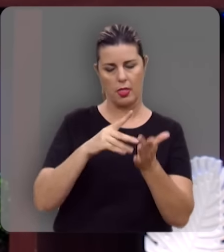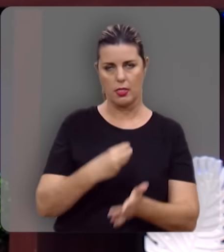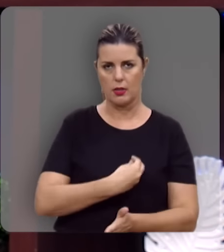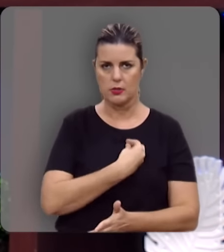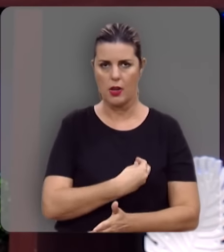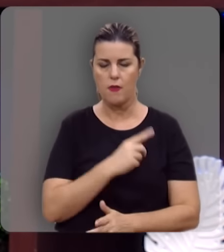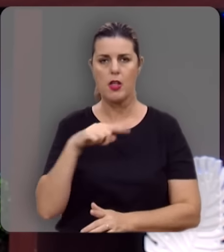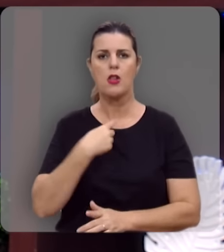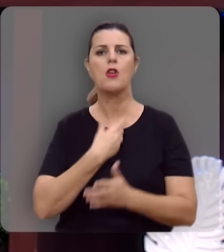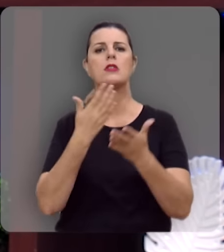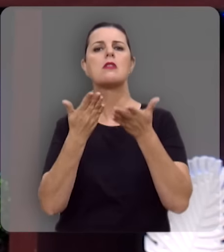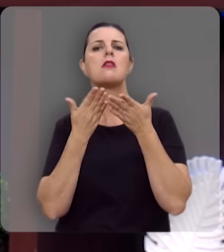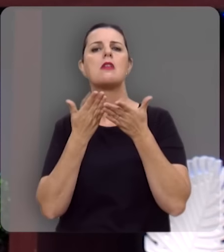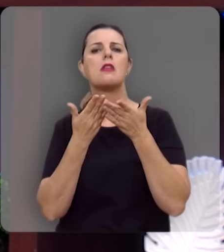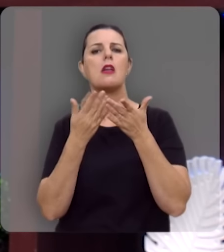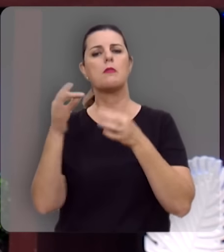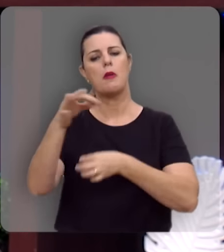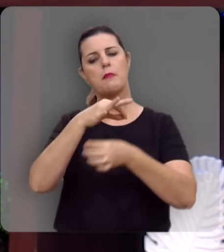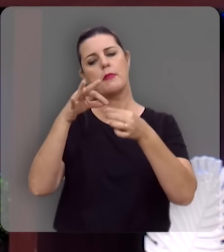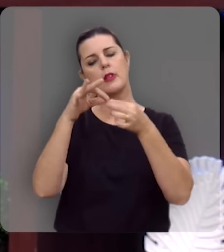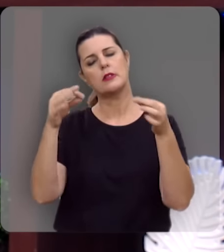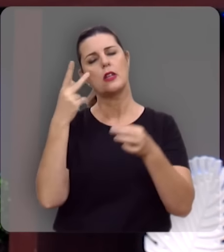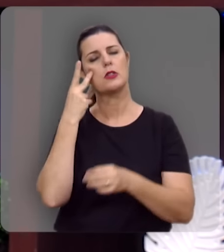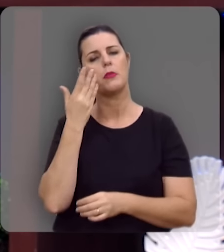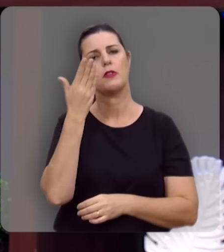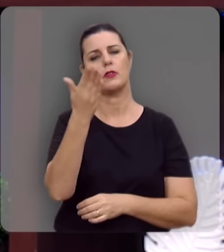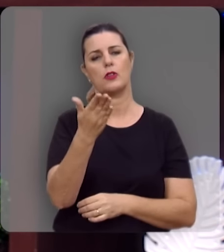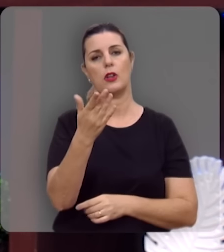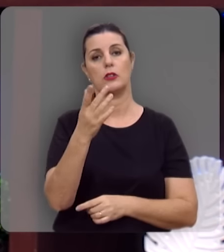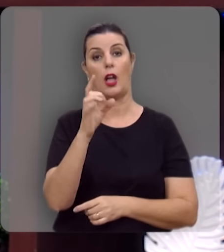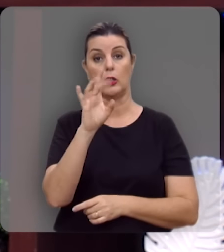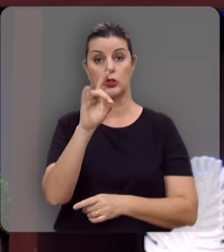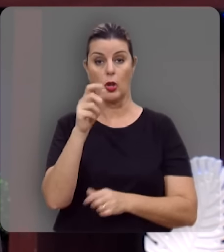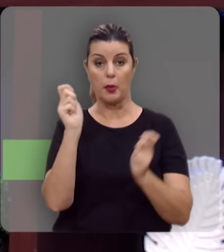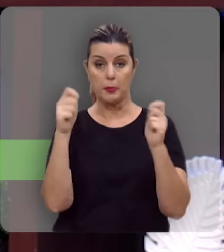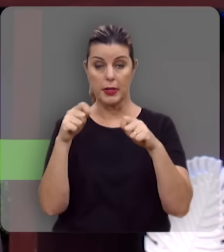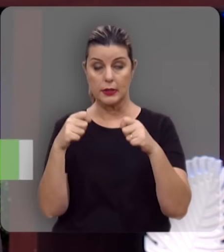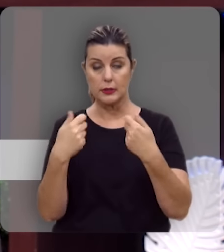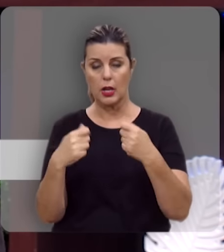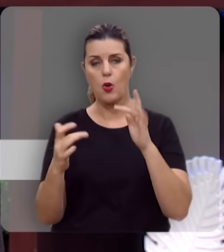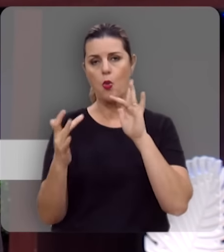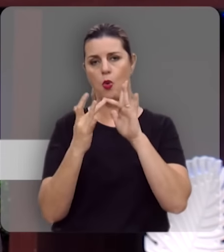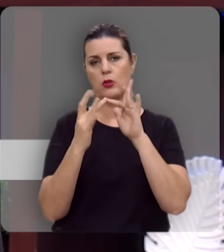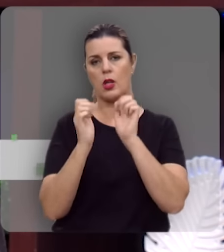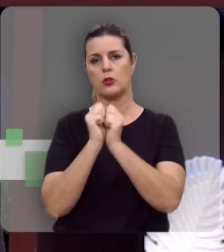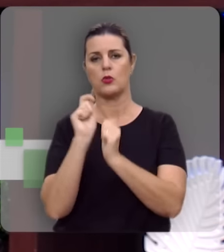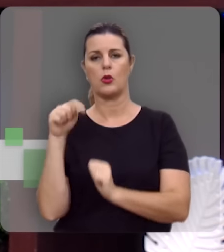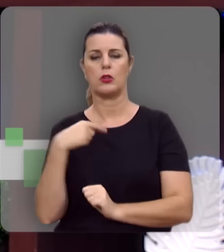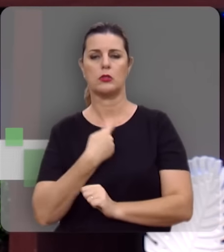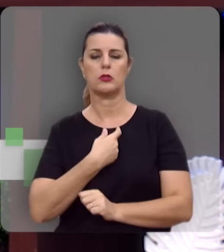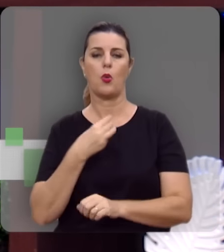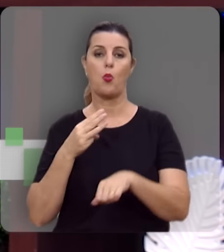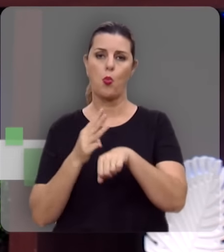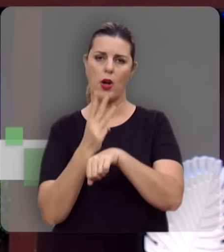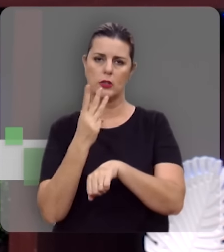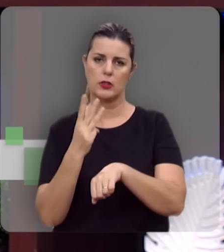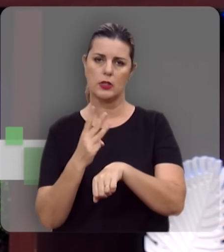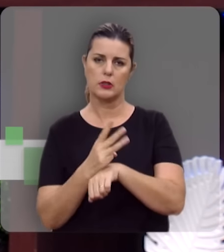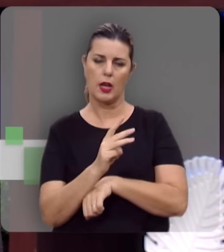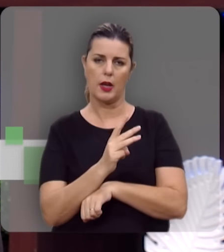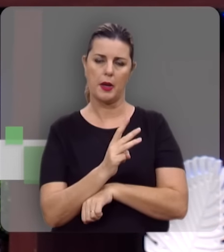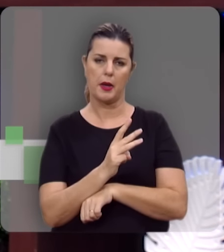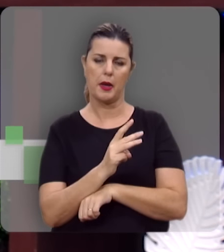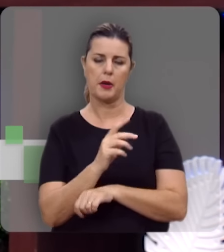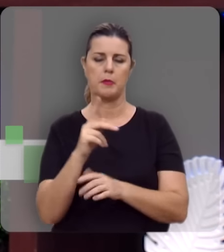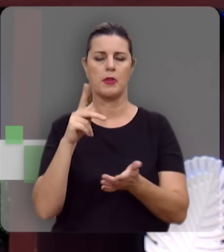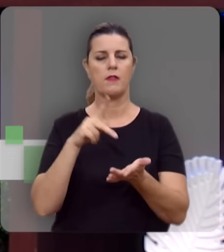Vida, nós gostaríamos de presentear você. Basta você entrar em contato conosco pelo nosso WhatsApp, o WhatsApp